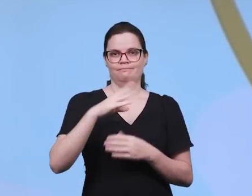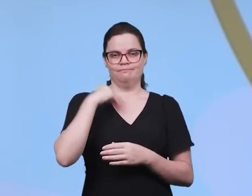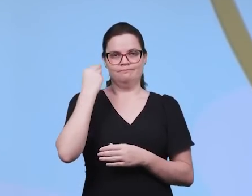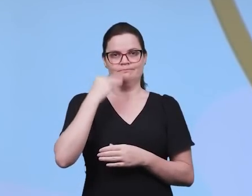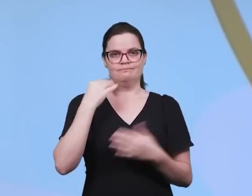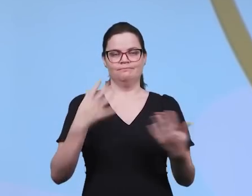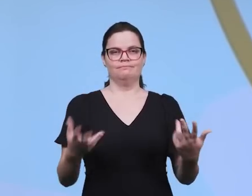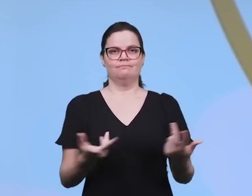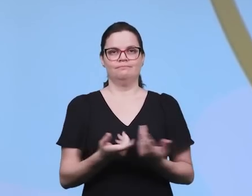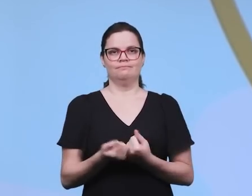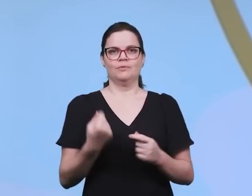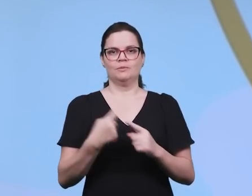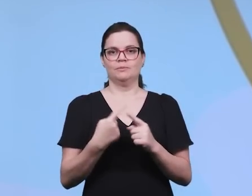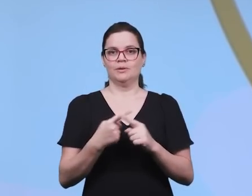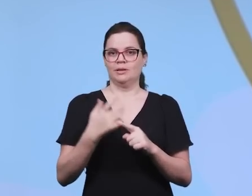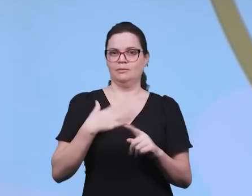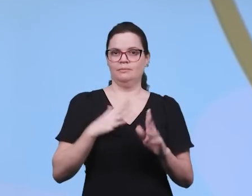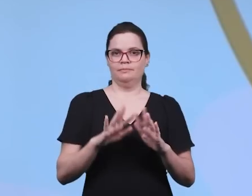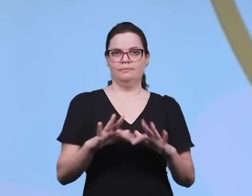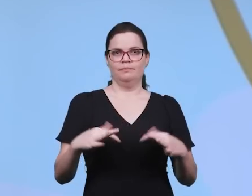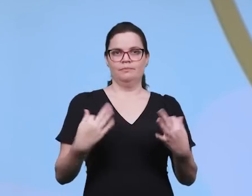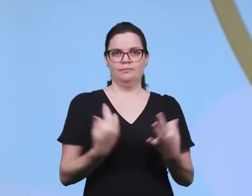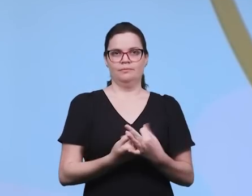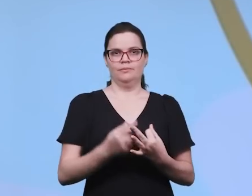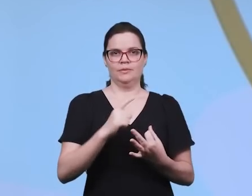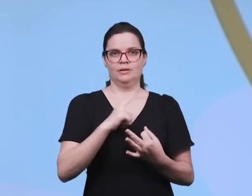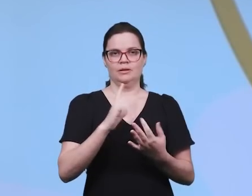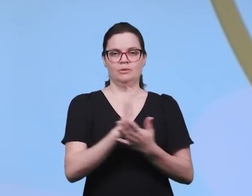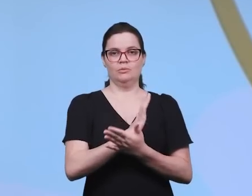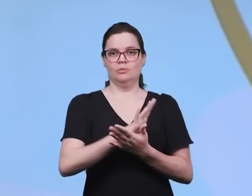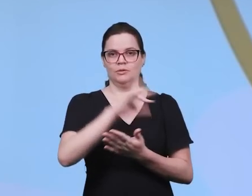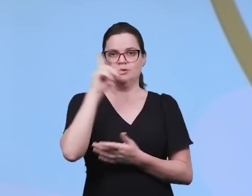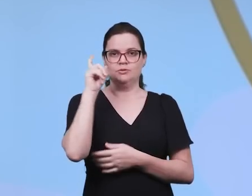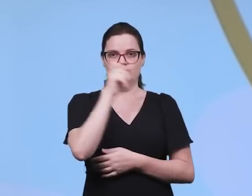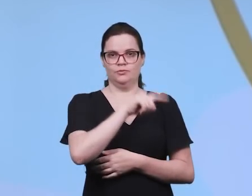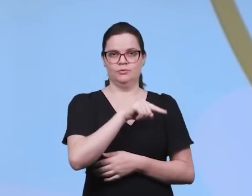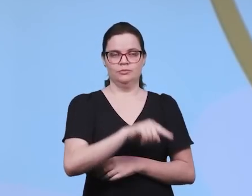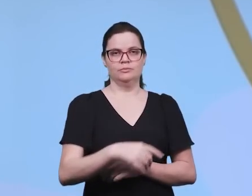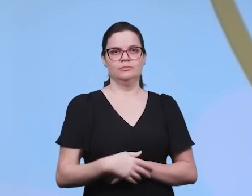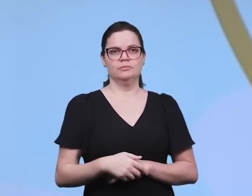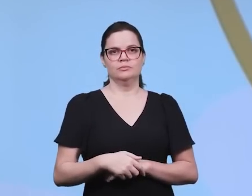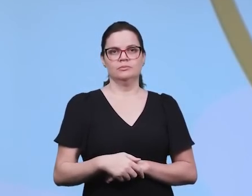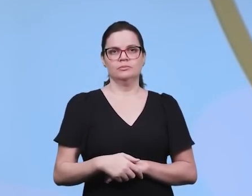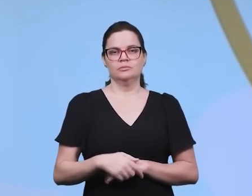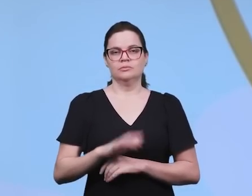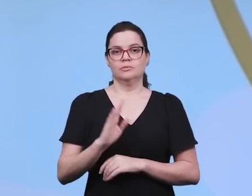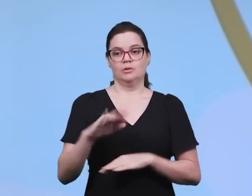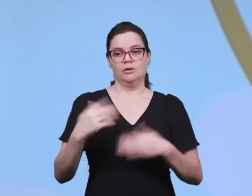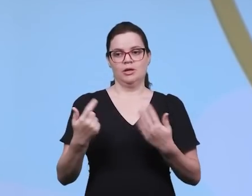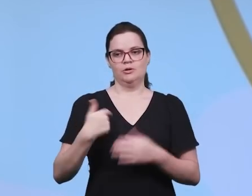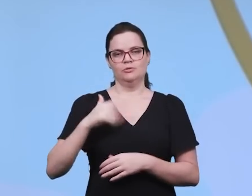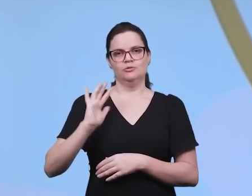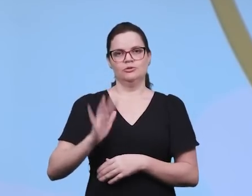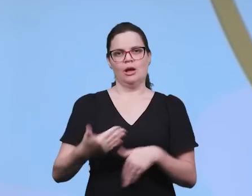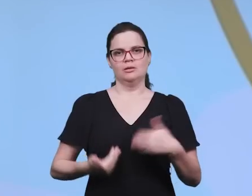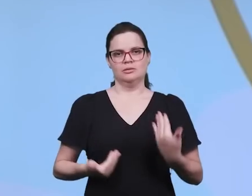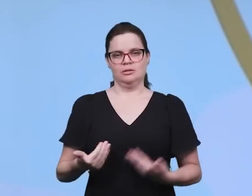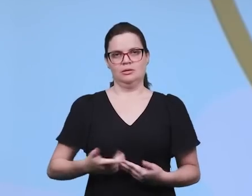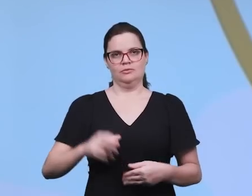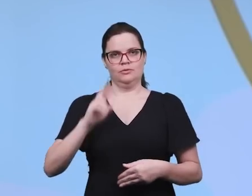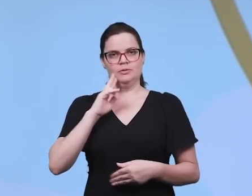experiência maravilhosa, porque eu venho de uma família com algumas dificuldades, né? E já na igreja, servindo ao